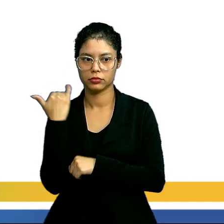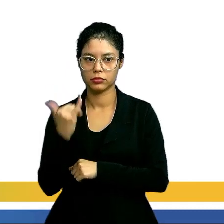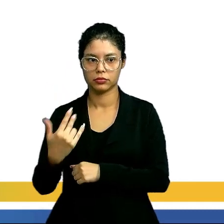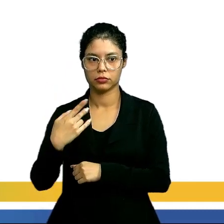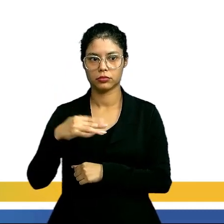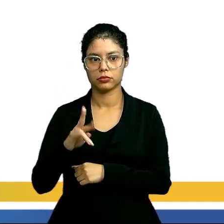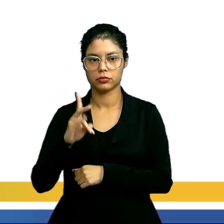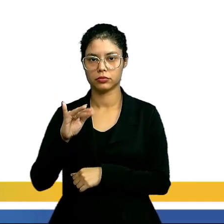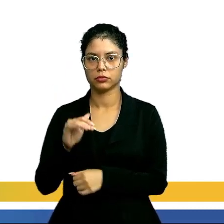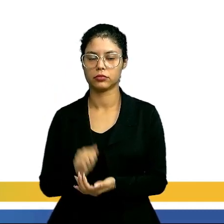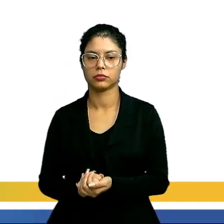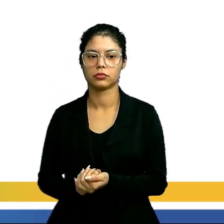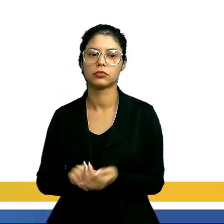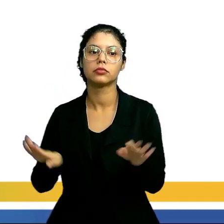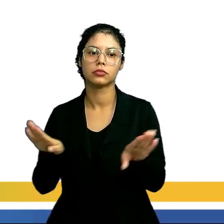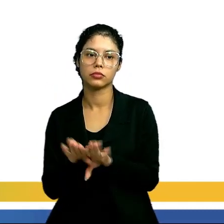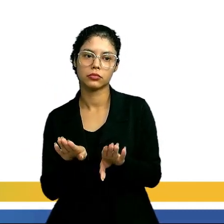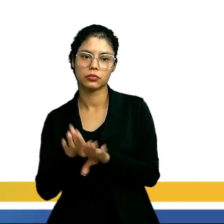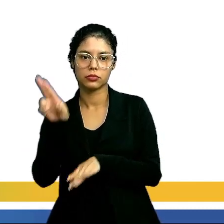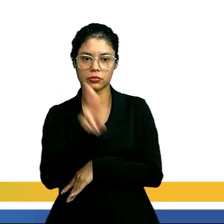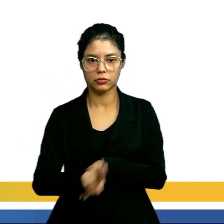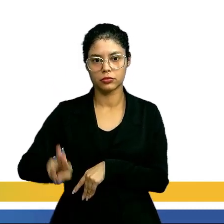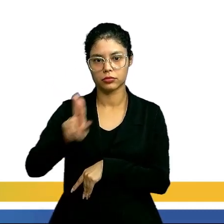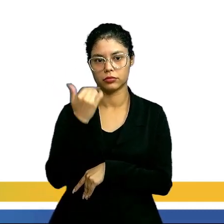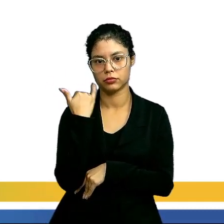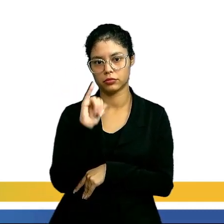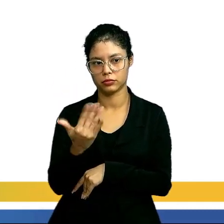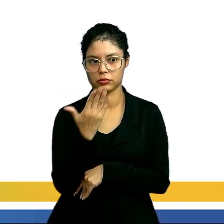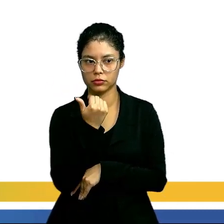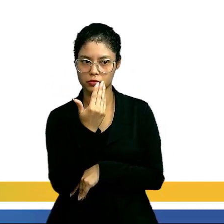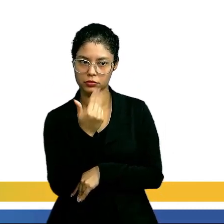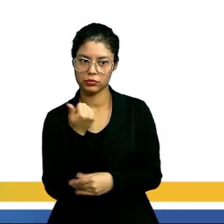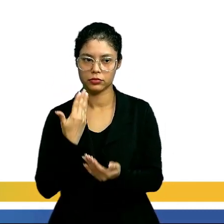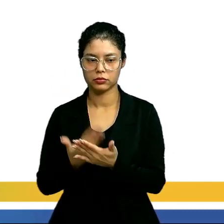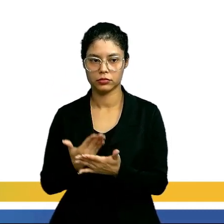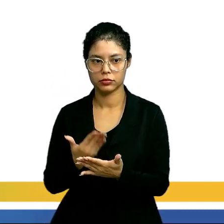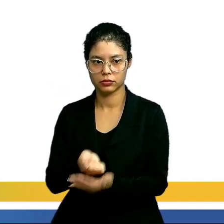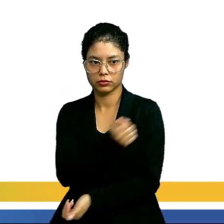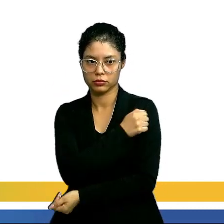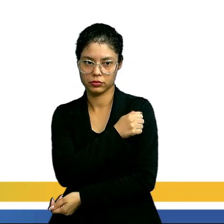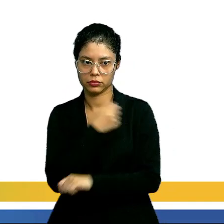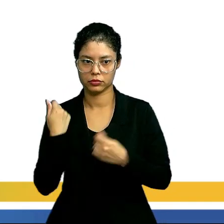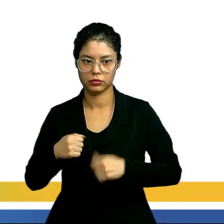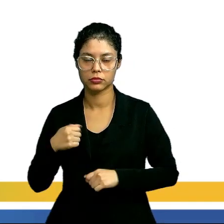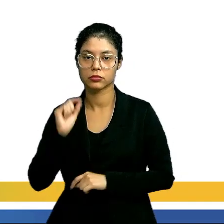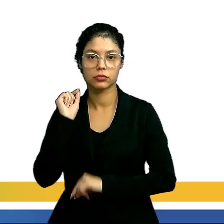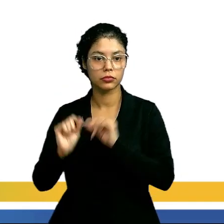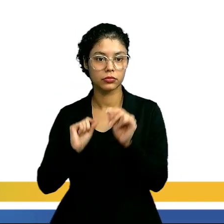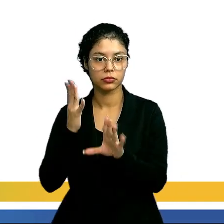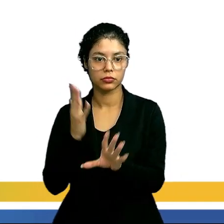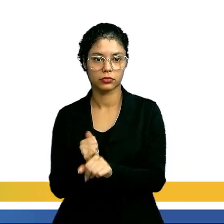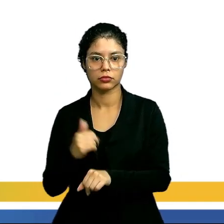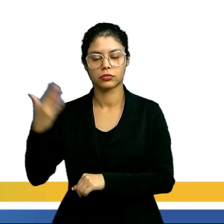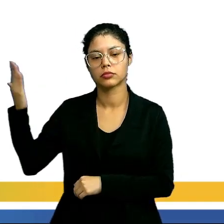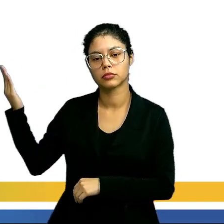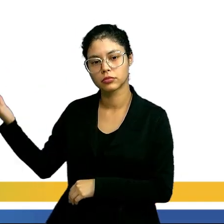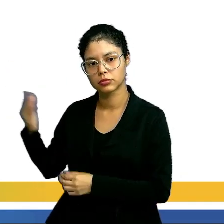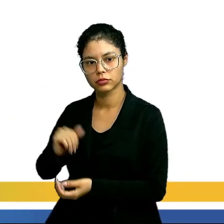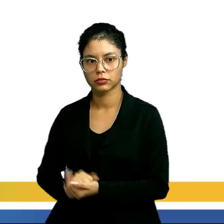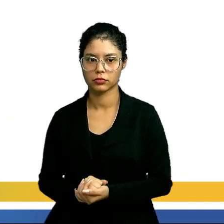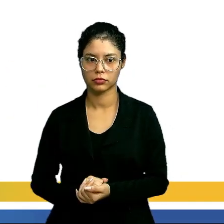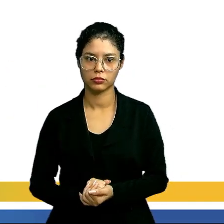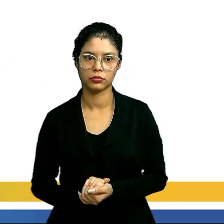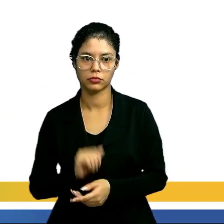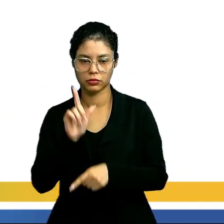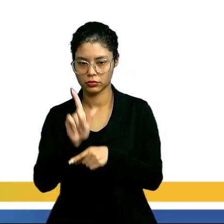transformada em energia potencial gravitacional para utilizar a energia do alimento, o estudante deveria escalar. Dessa forma, vamos adotar